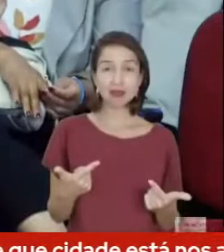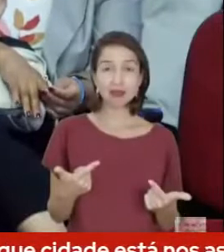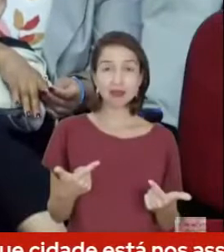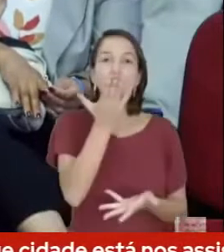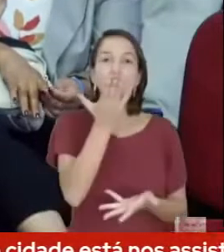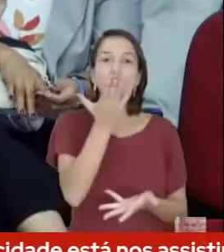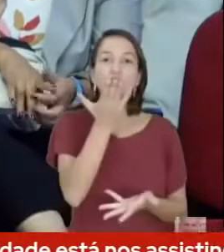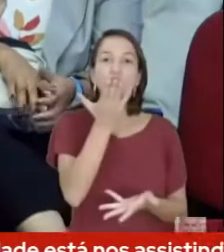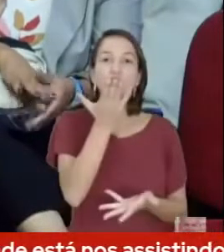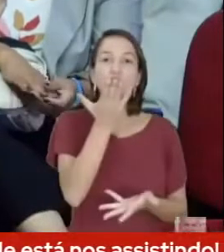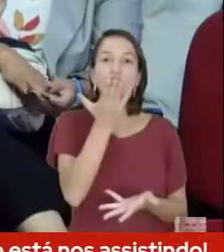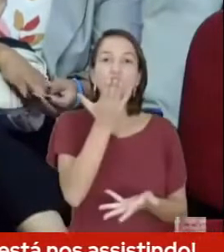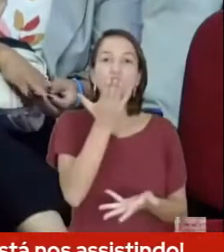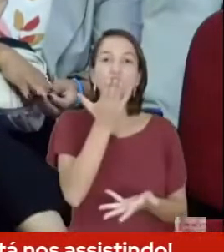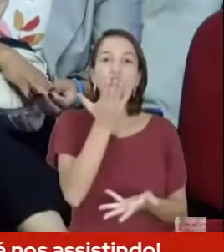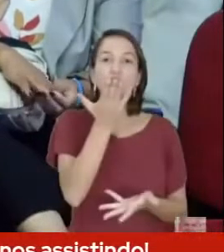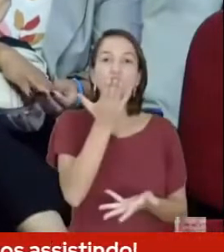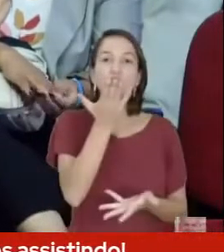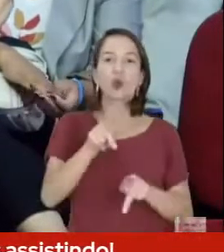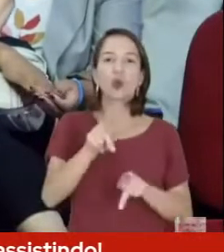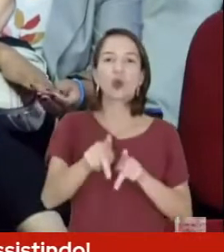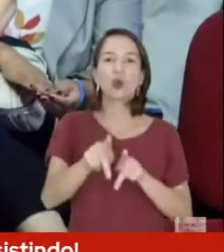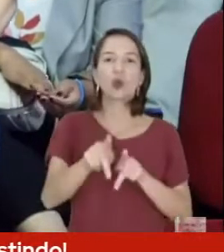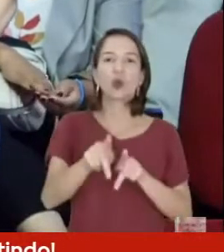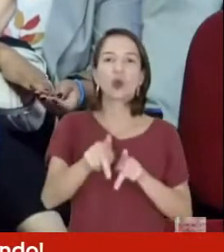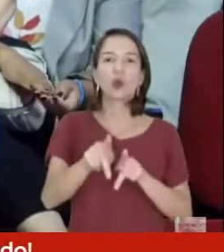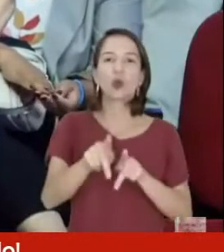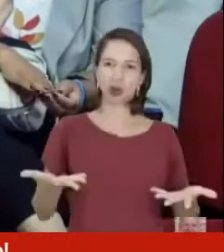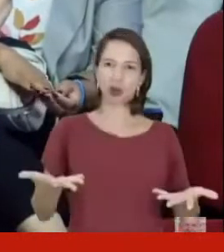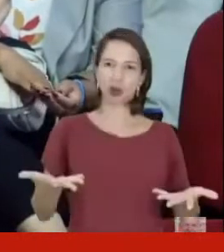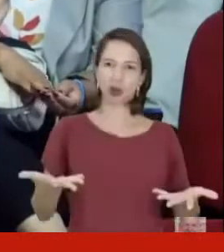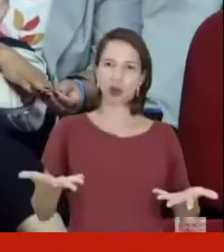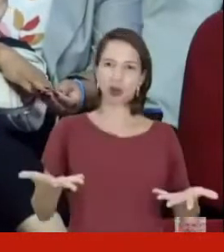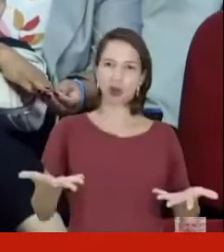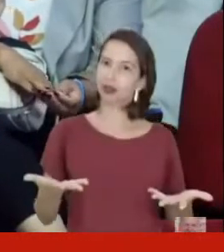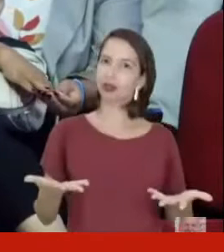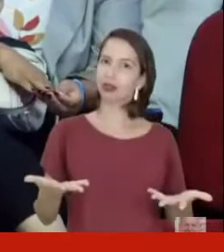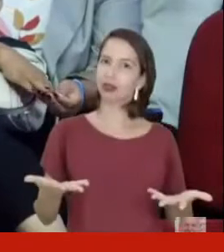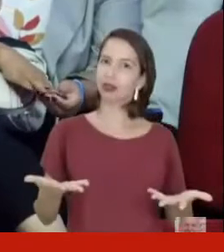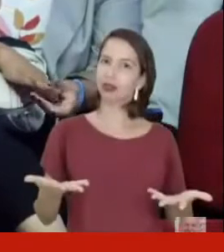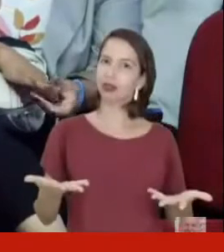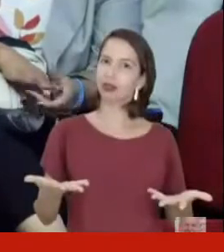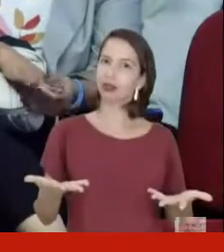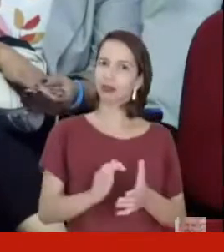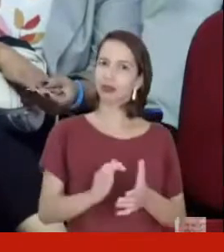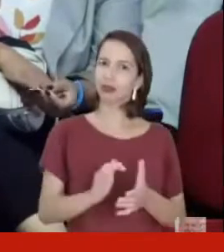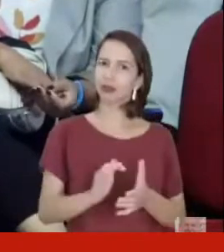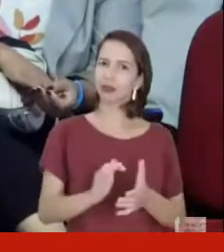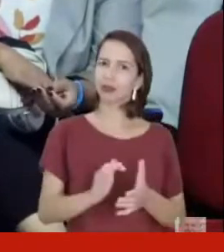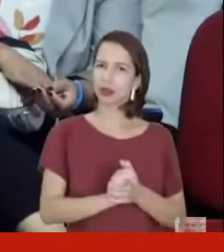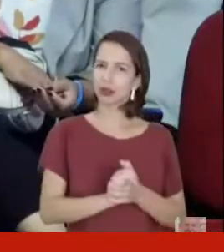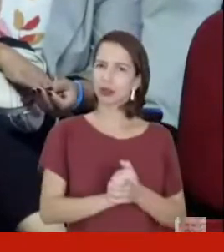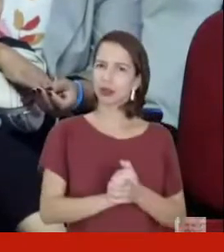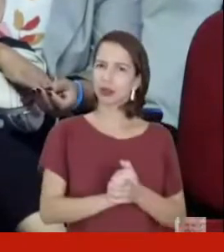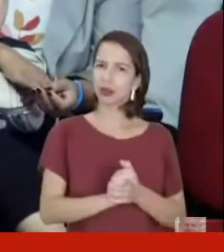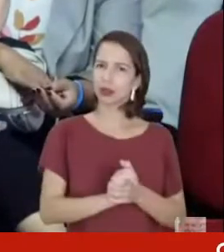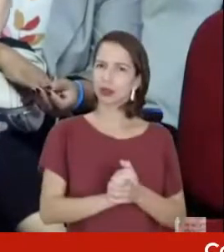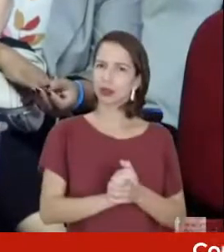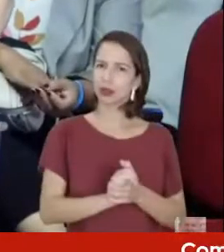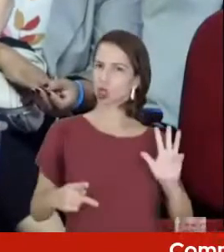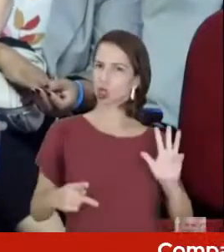ponto importante a se registrar, presidente, o senhor recebeu hoje uma carta dos nossos